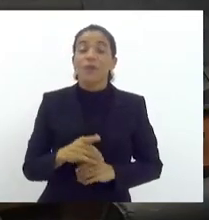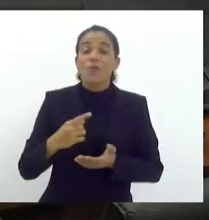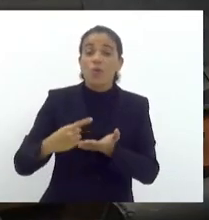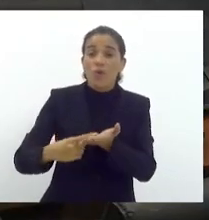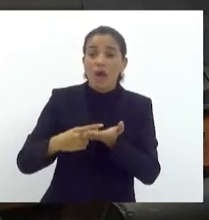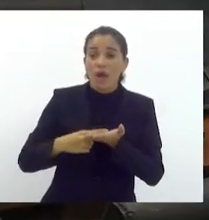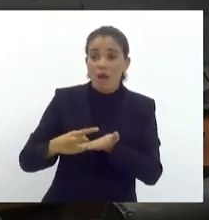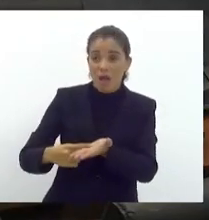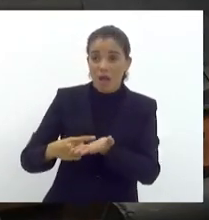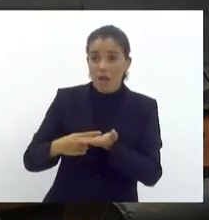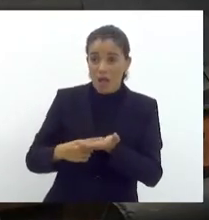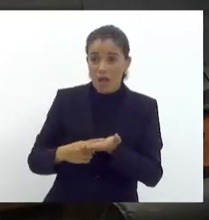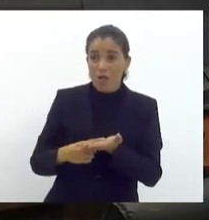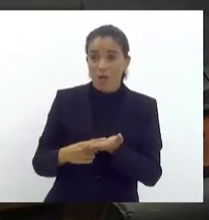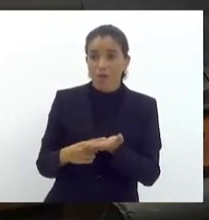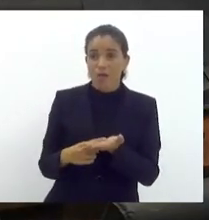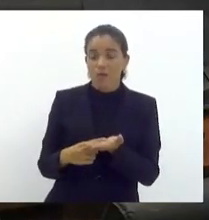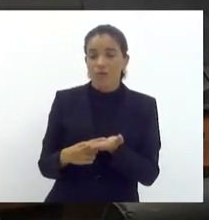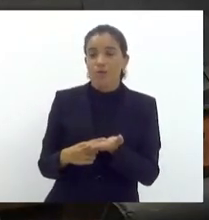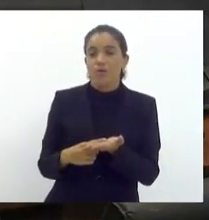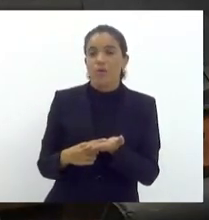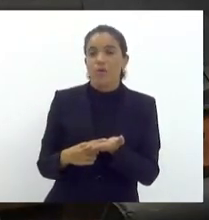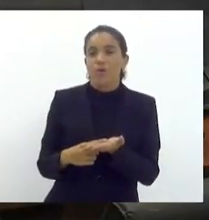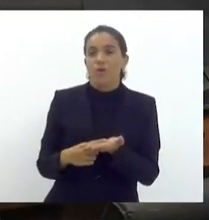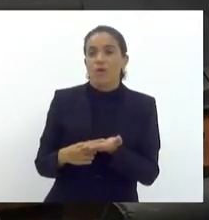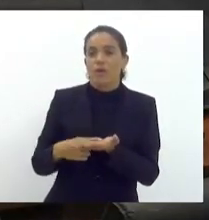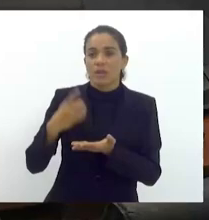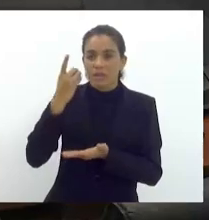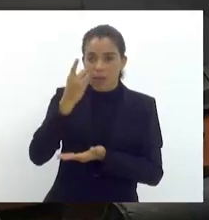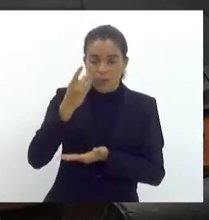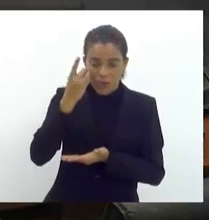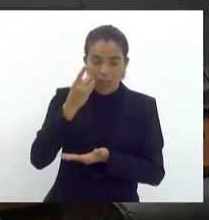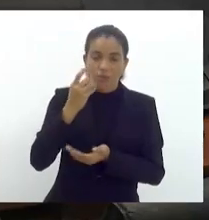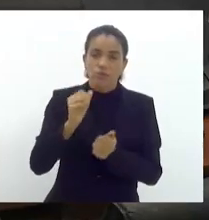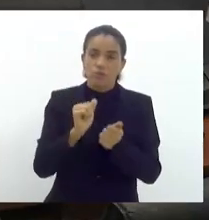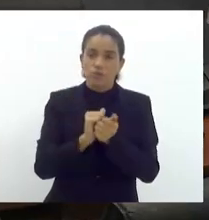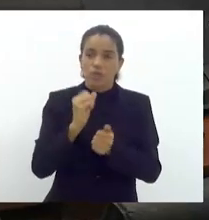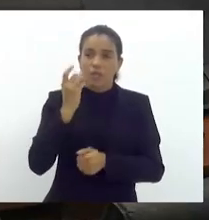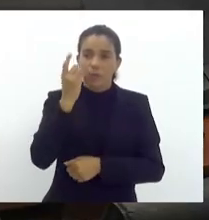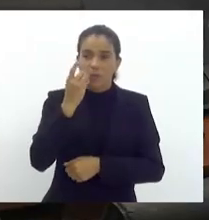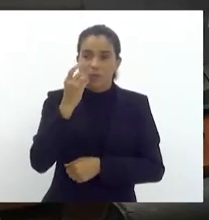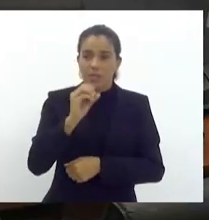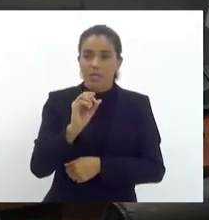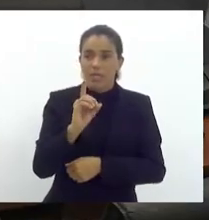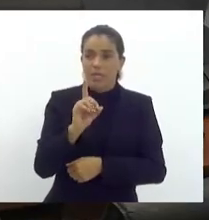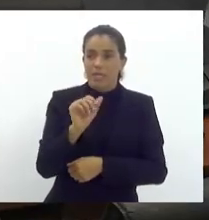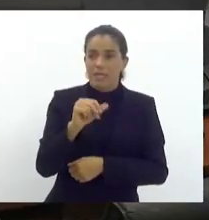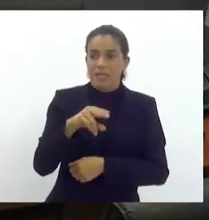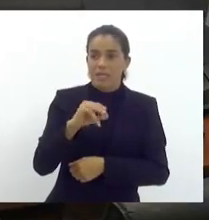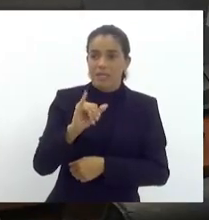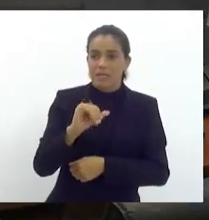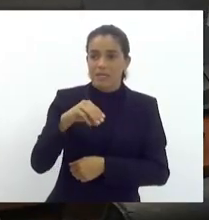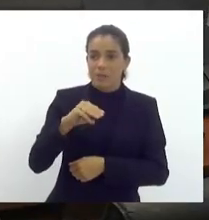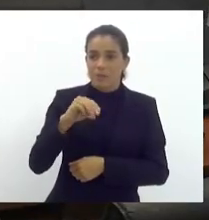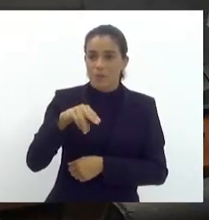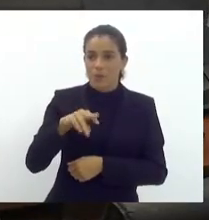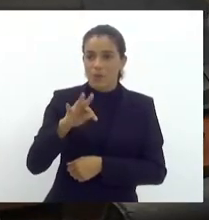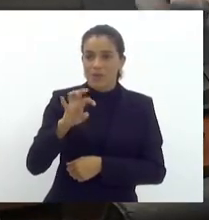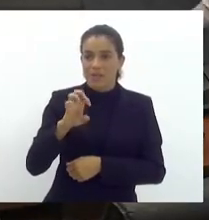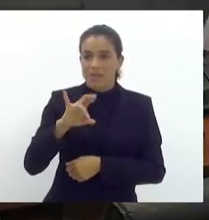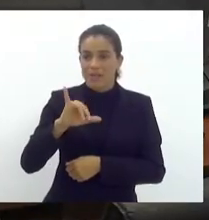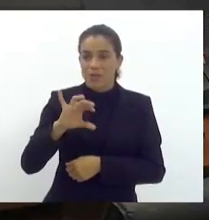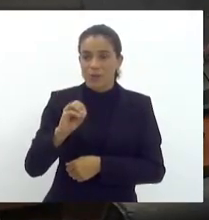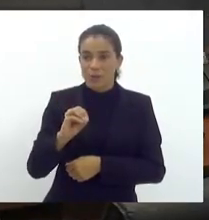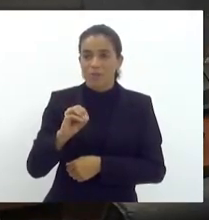que foi feito entre os deputados e a deputada Dani Monteiro É verdade eu